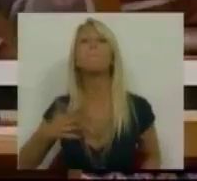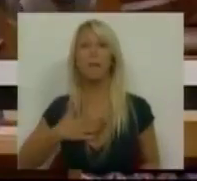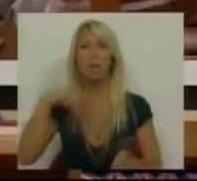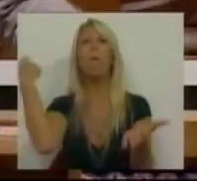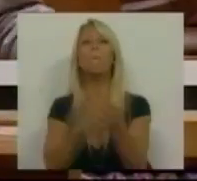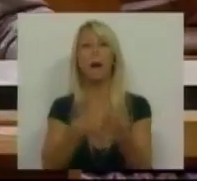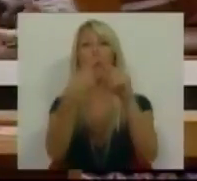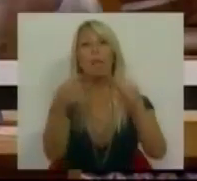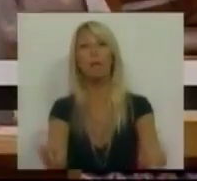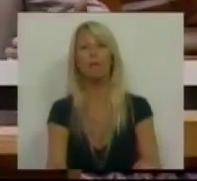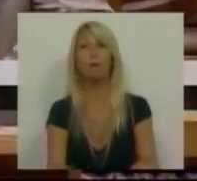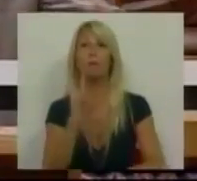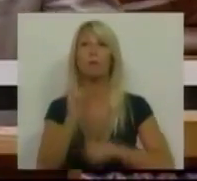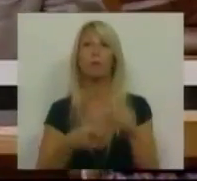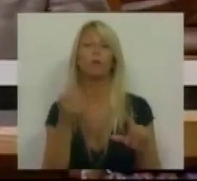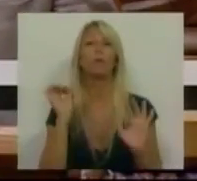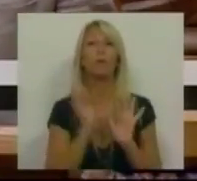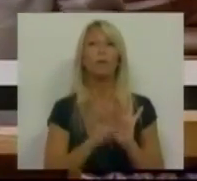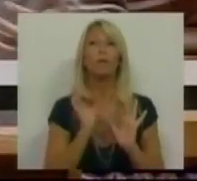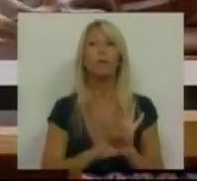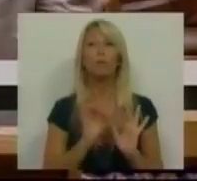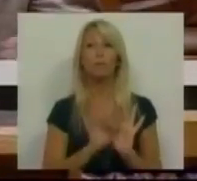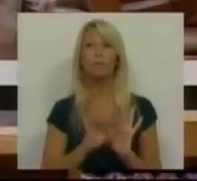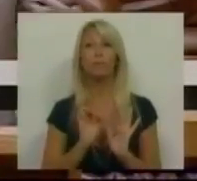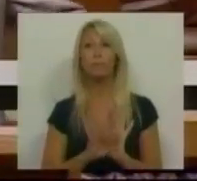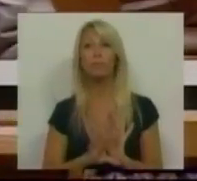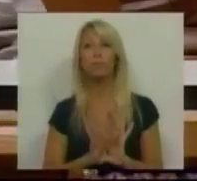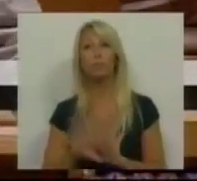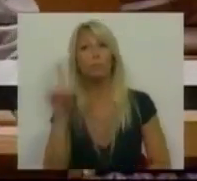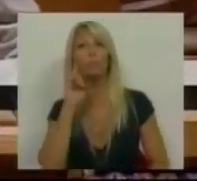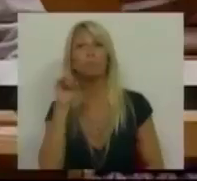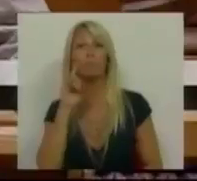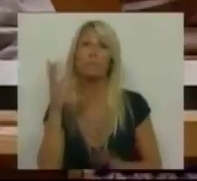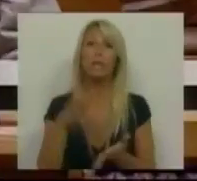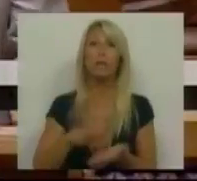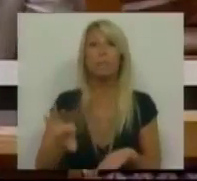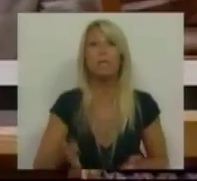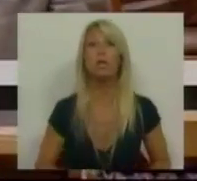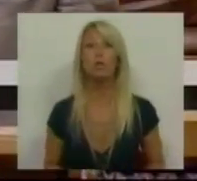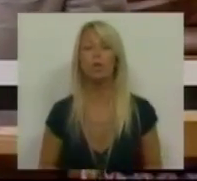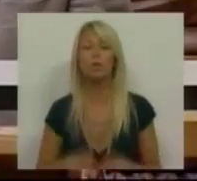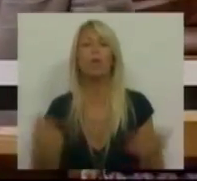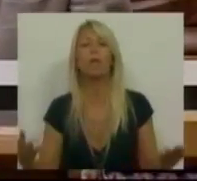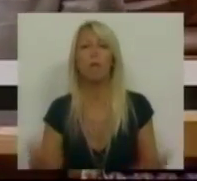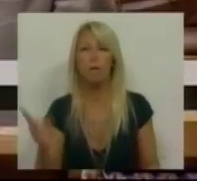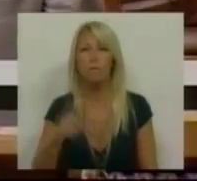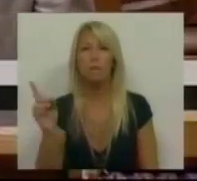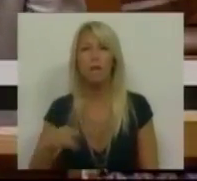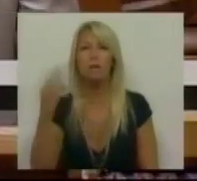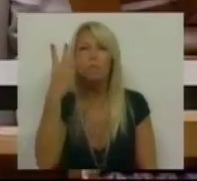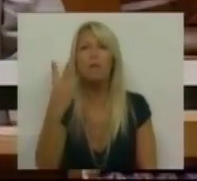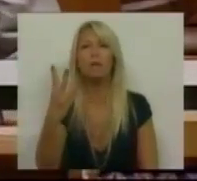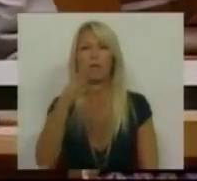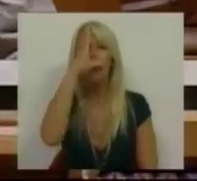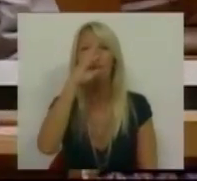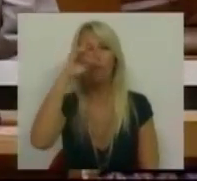diferença e aquela que era o fundo para, pelo menos, uma salvaguarda das indemnizações. Ora, 3 vezes o Governo atacou o